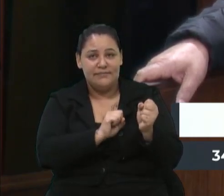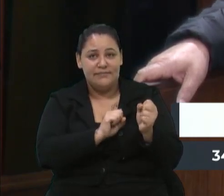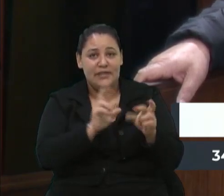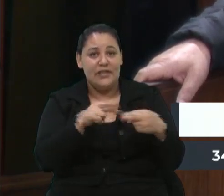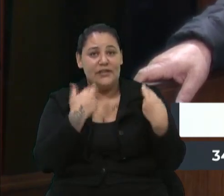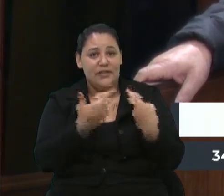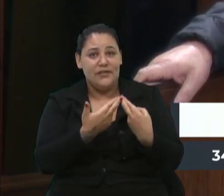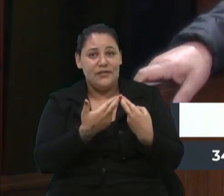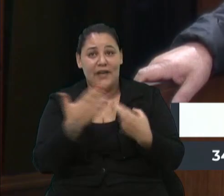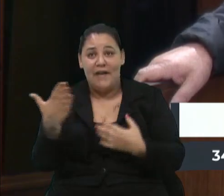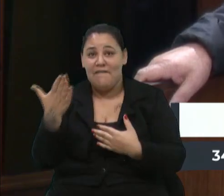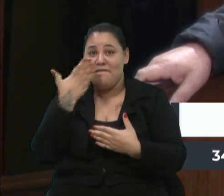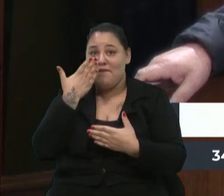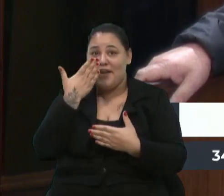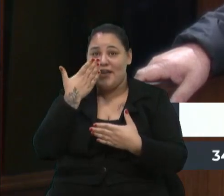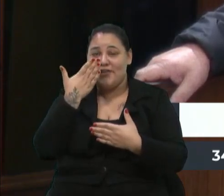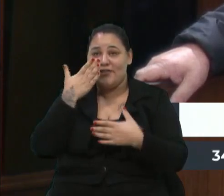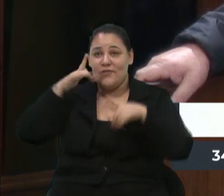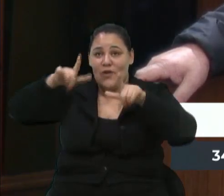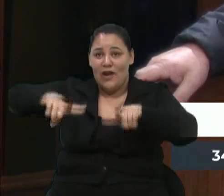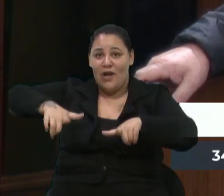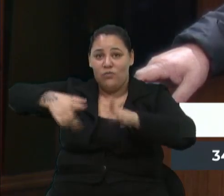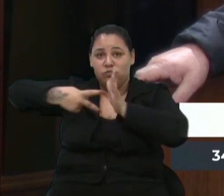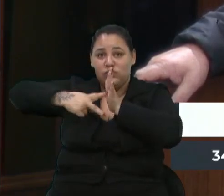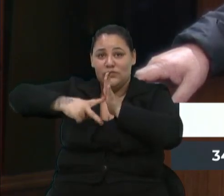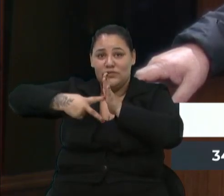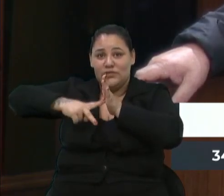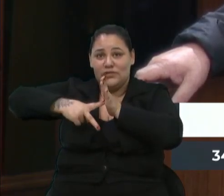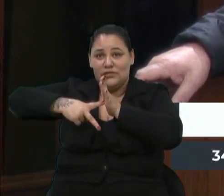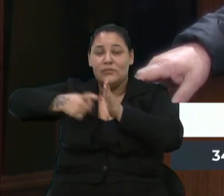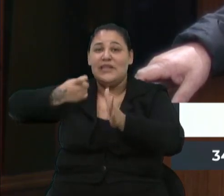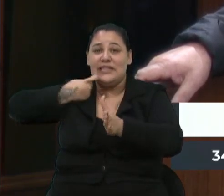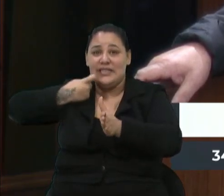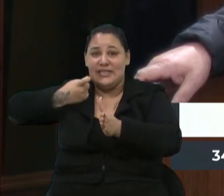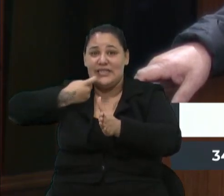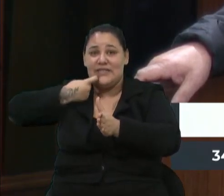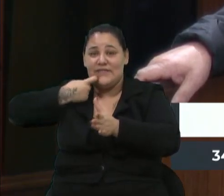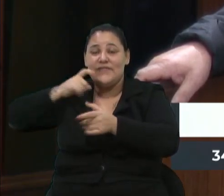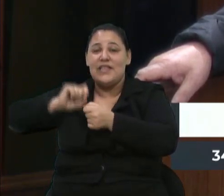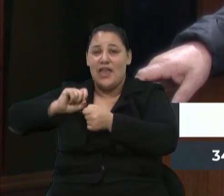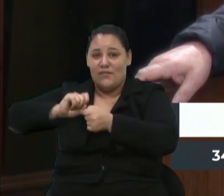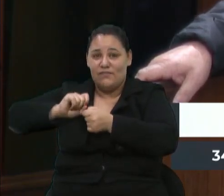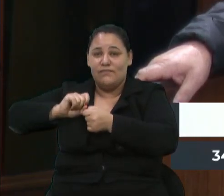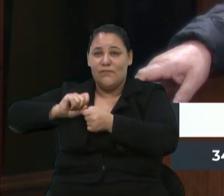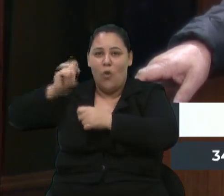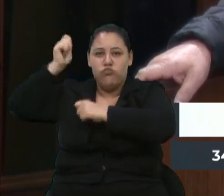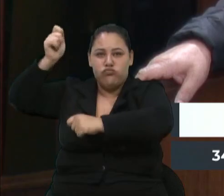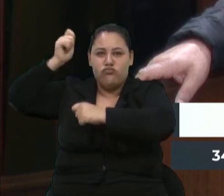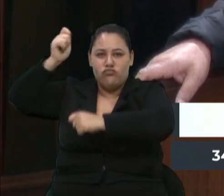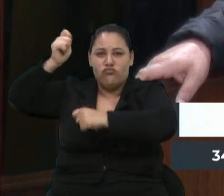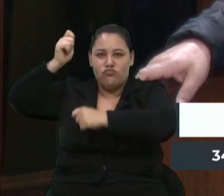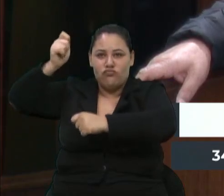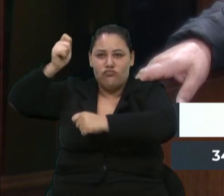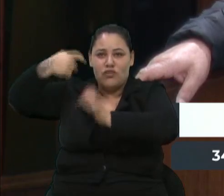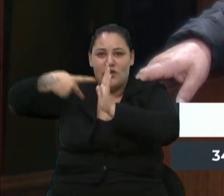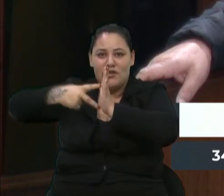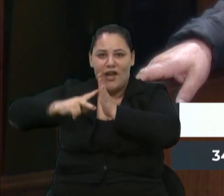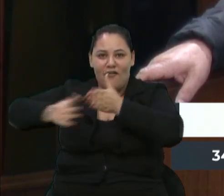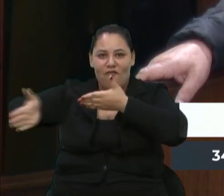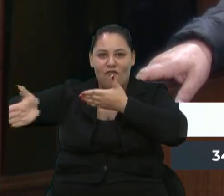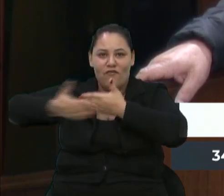na frente dos sindicatos metalúrgicos, na frente de uma sexta-feira, onde o sindicato fechou